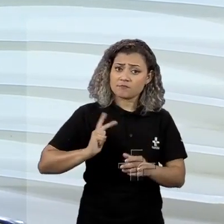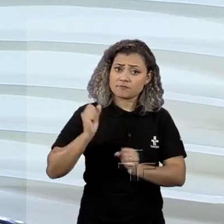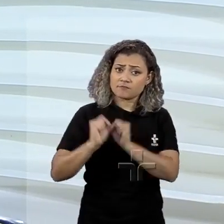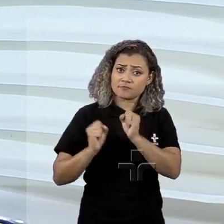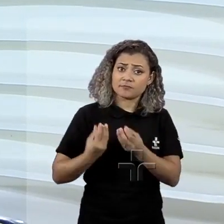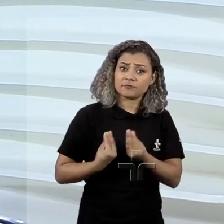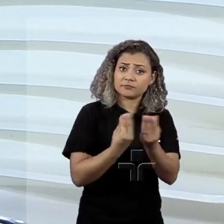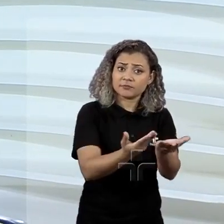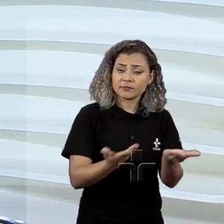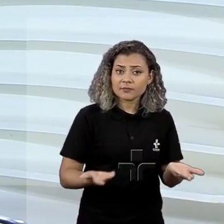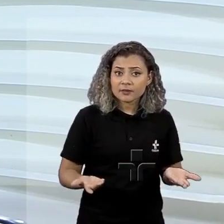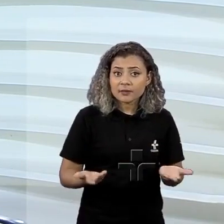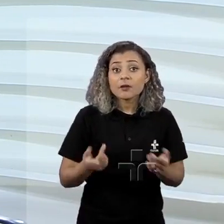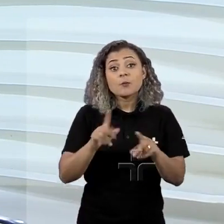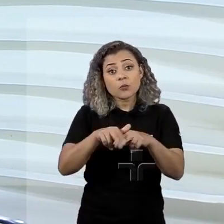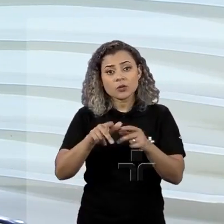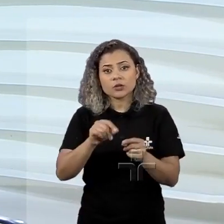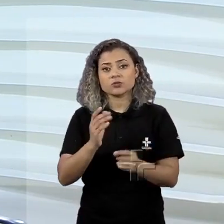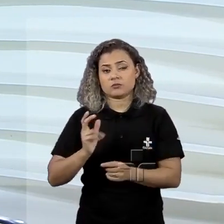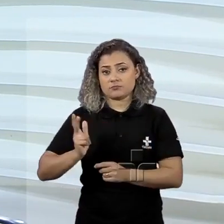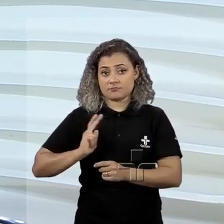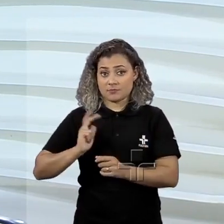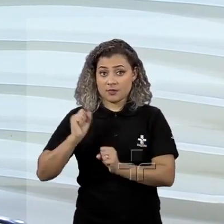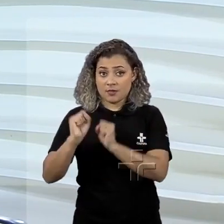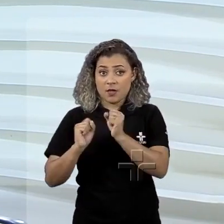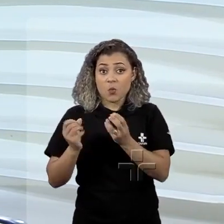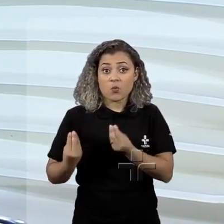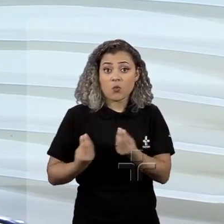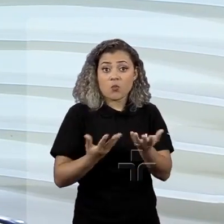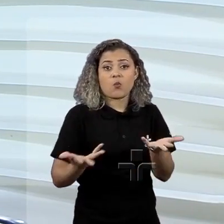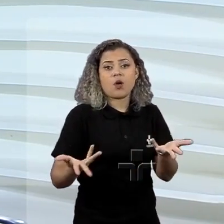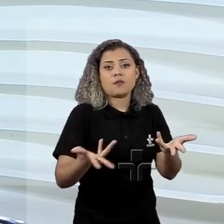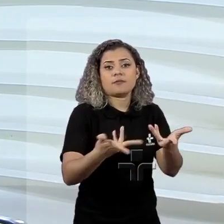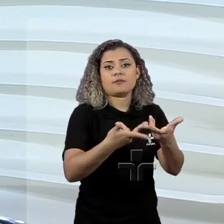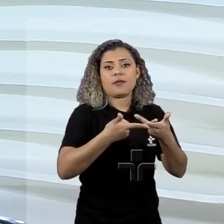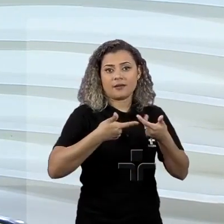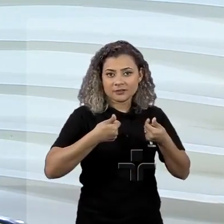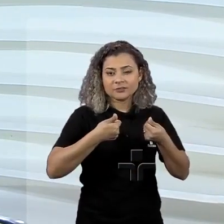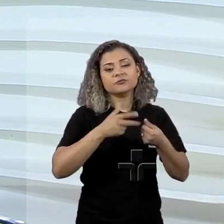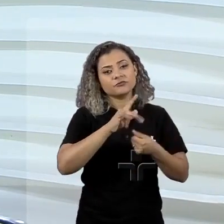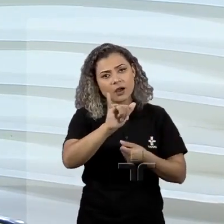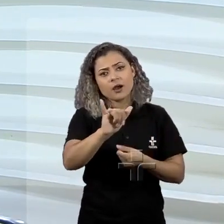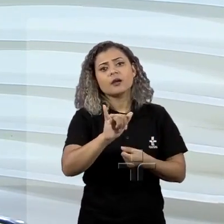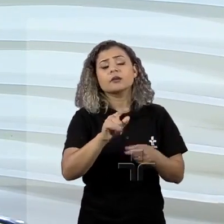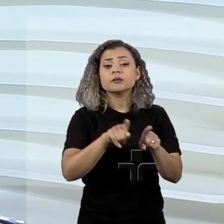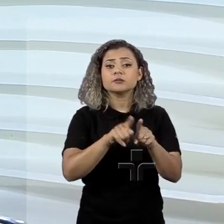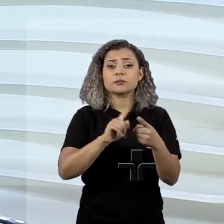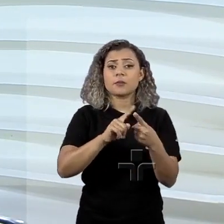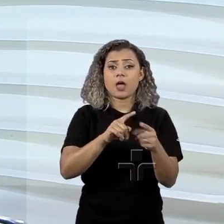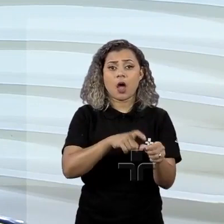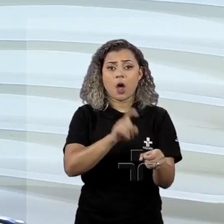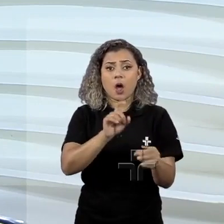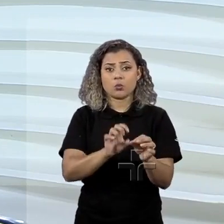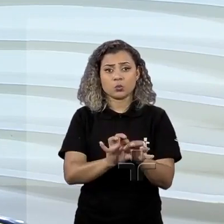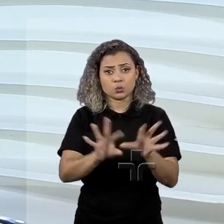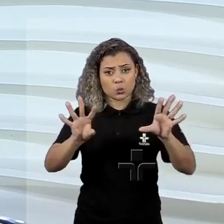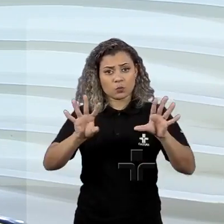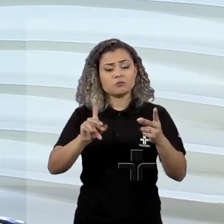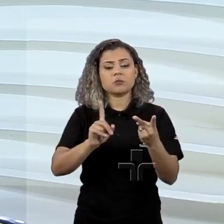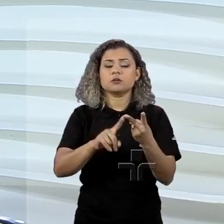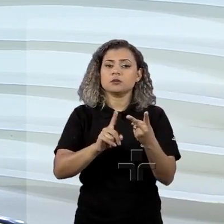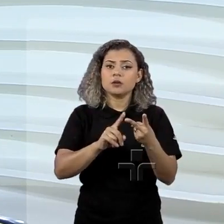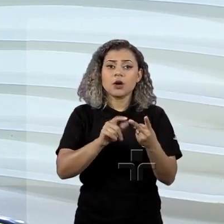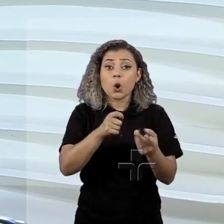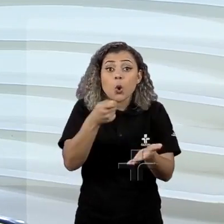colocar o setor privado, desde que garantindo a qualidade dos serviços e isonomia, e ao mesmo tempo